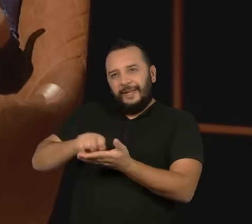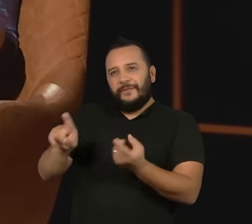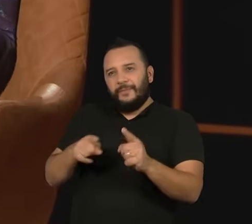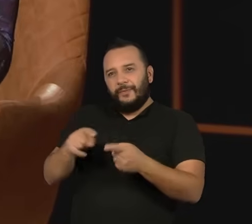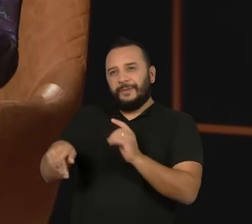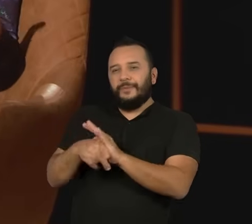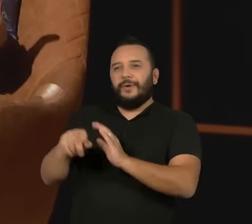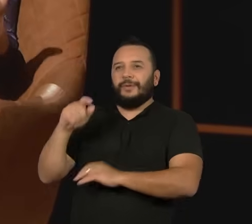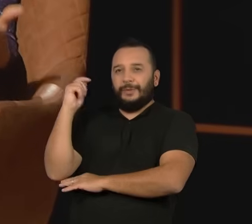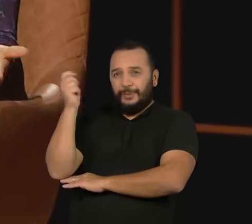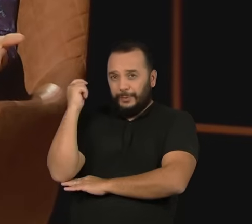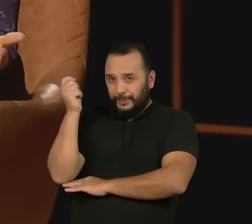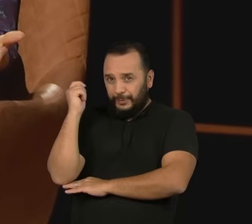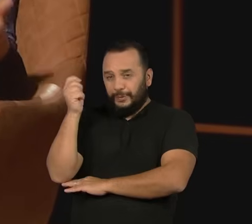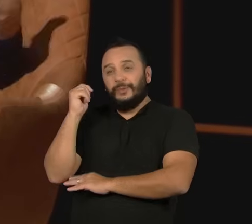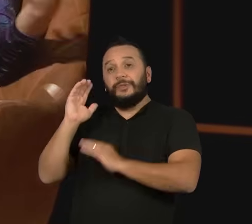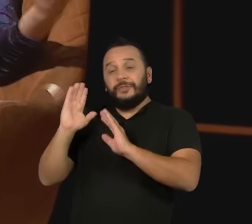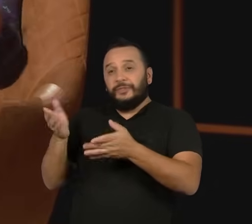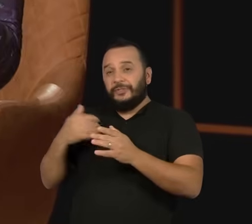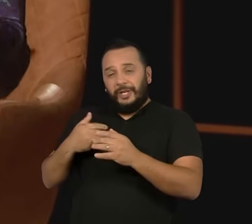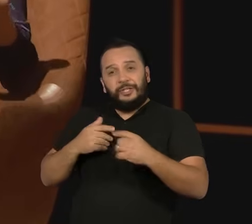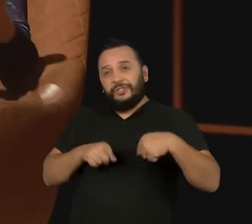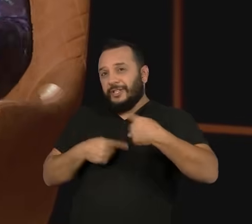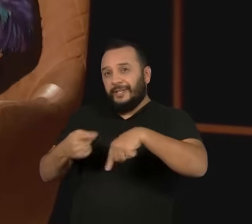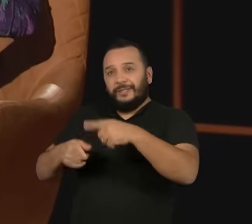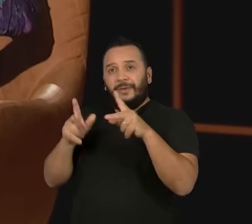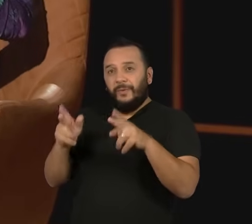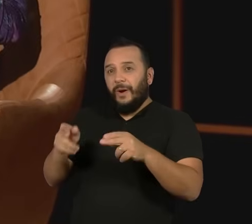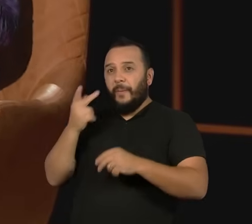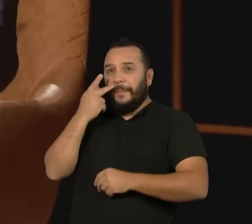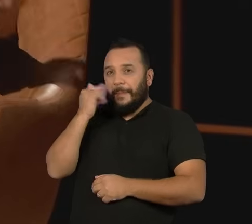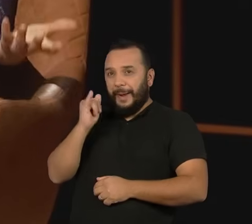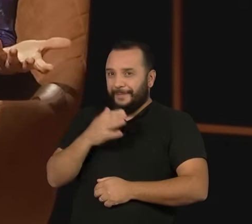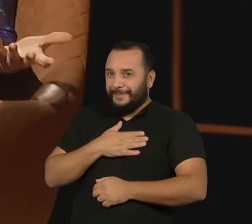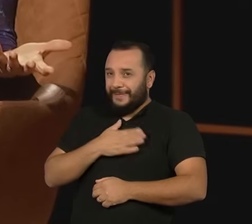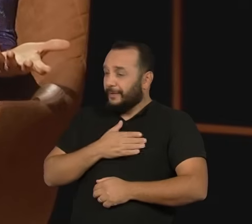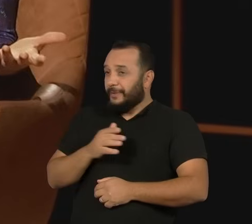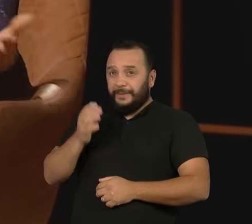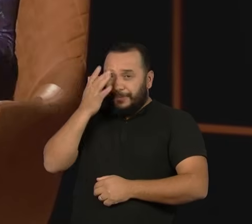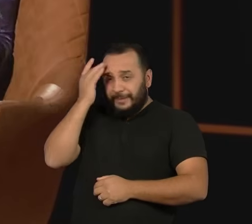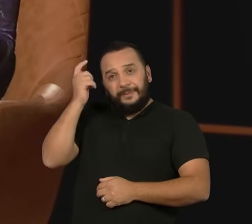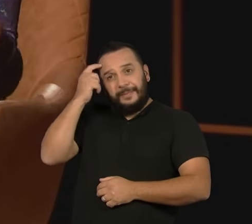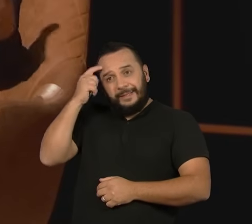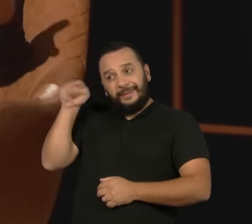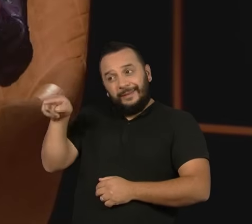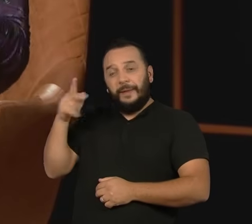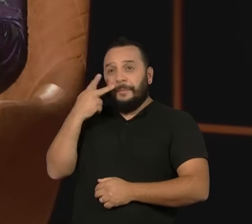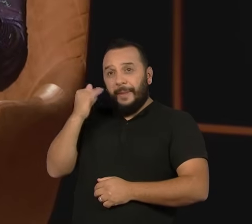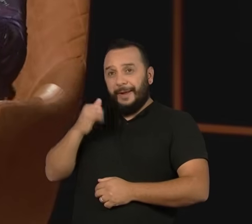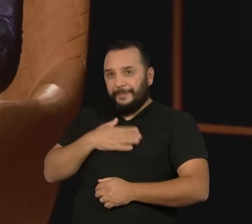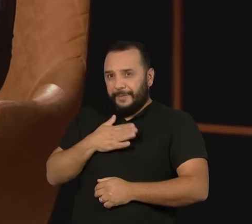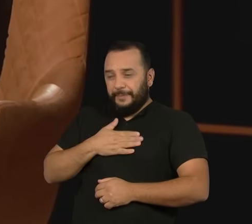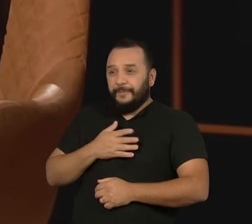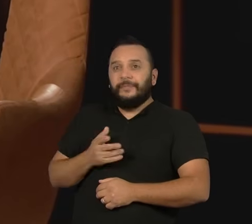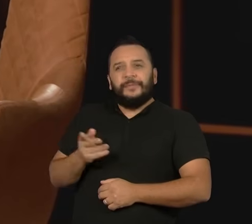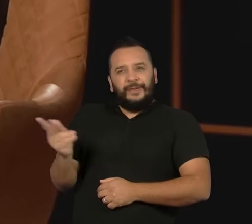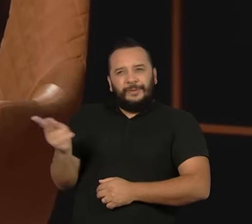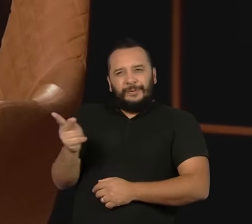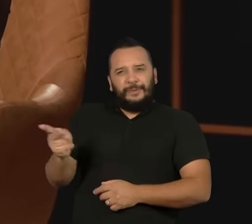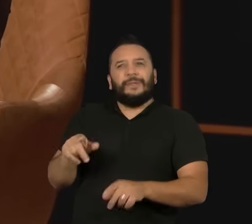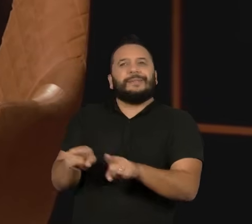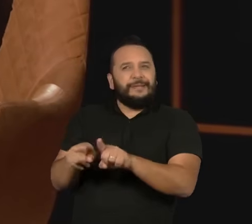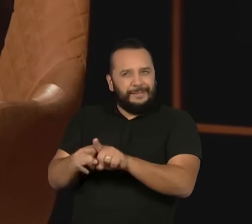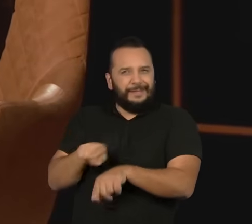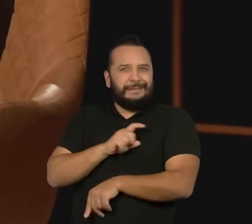gaúcho, contemporâneo do meu pai. Então, a associação foi instantânea. E eles faziam brincadeiras,